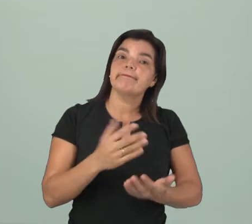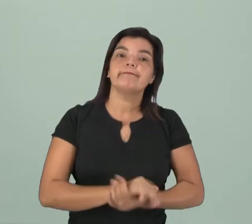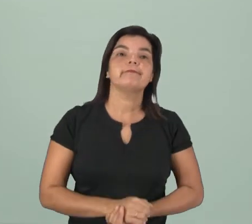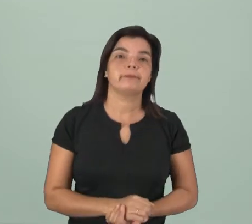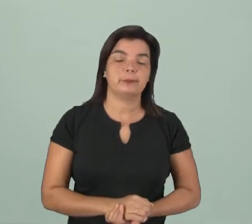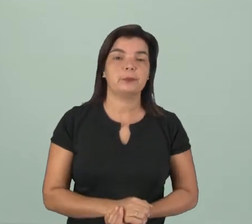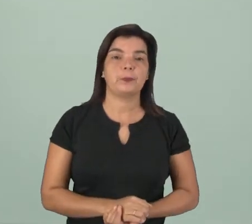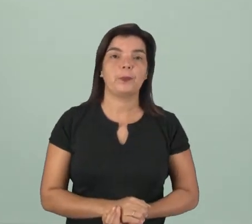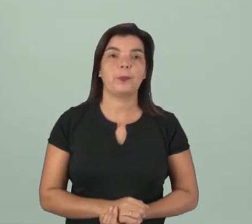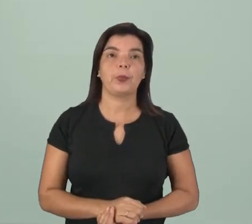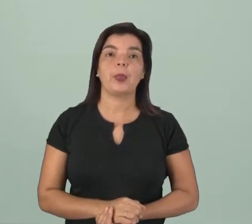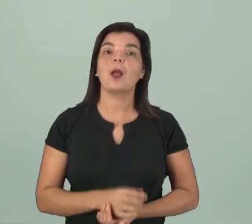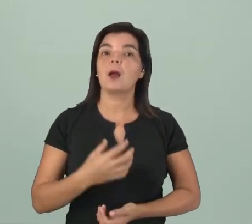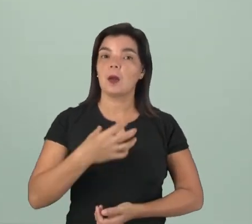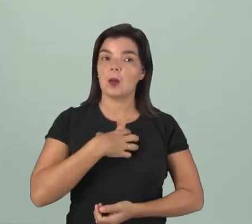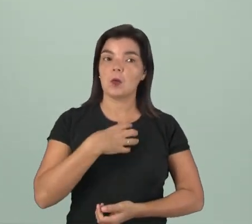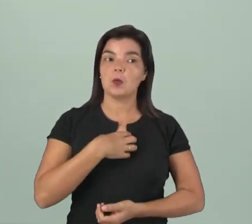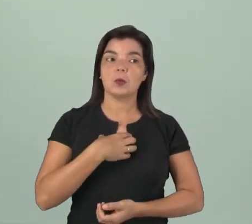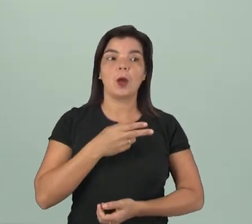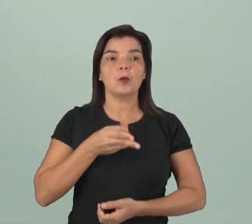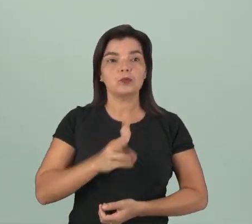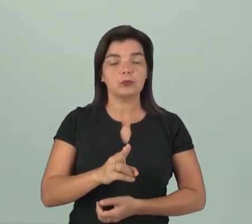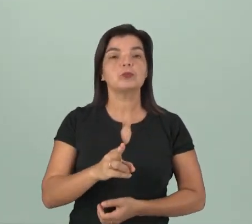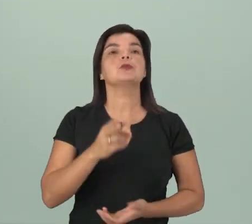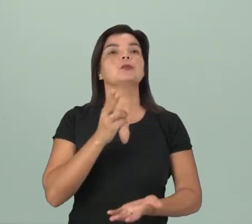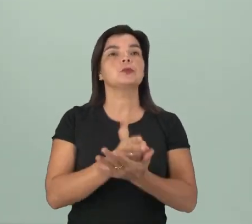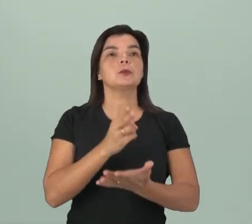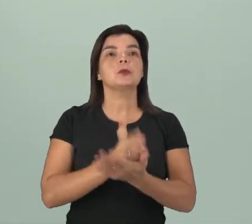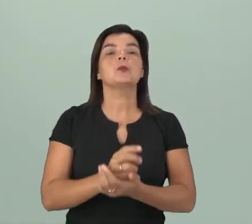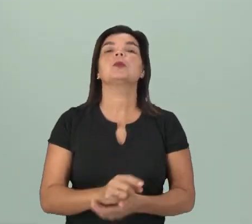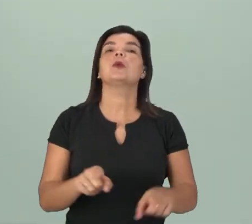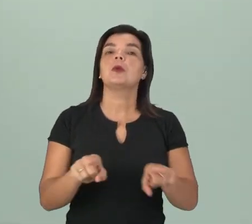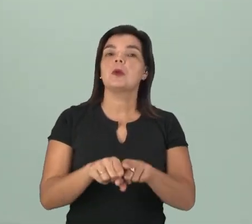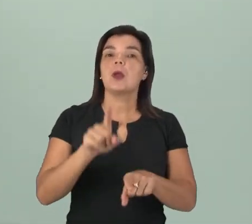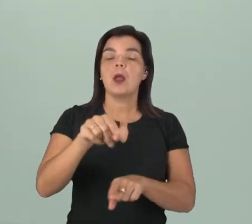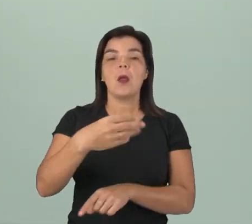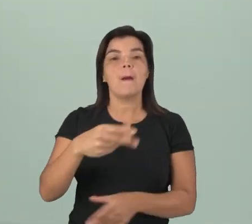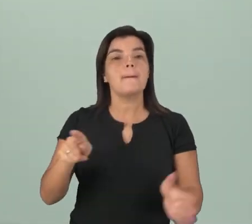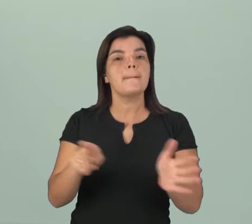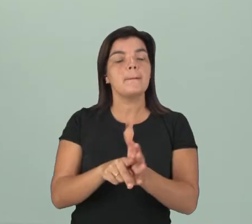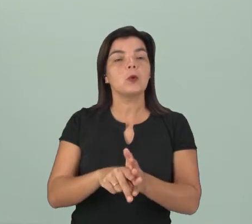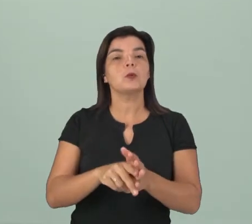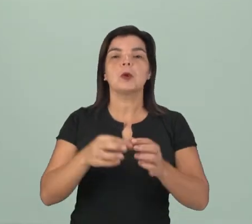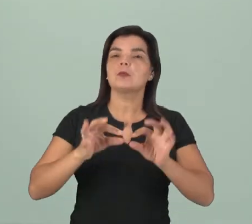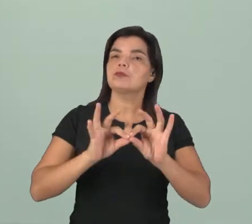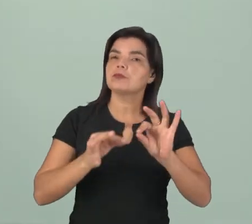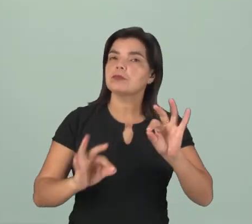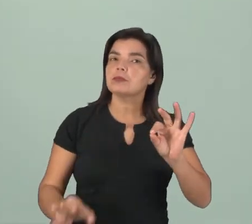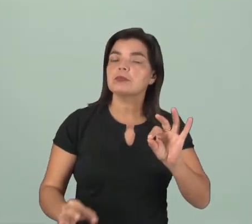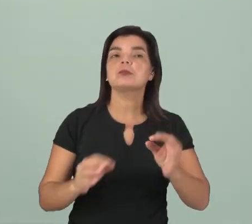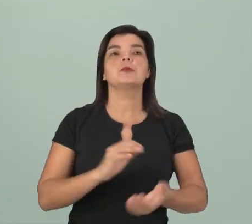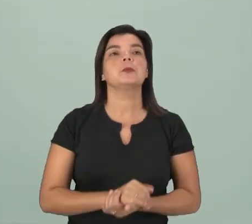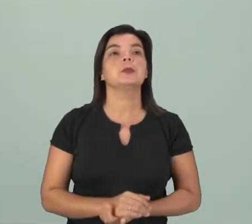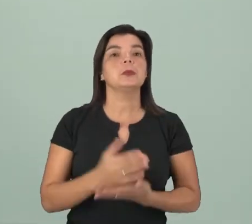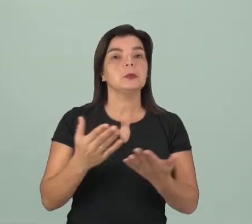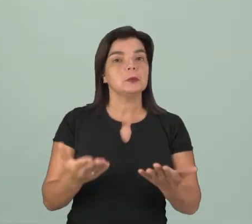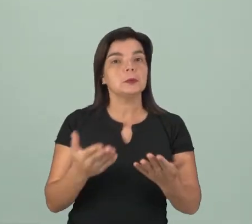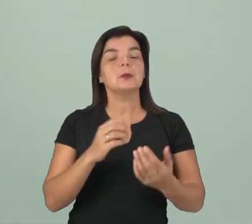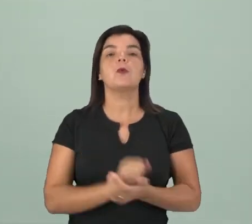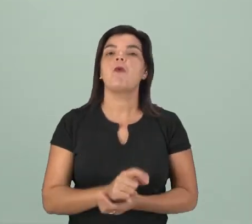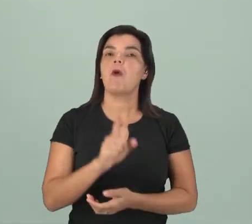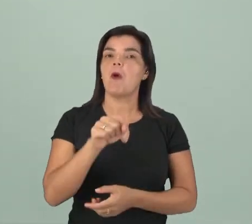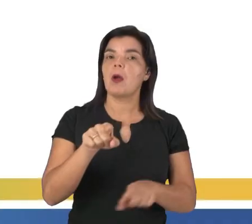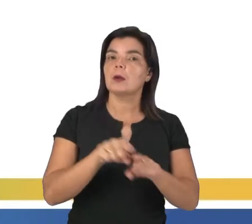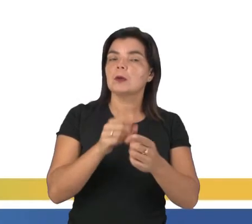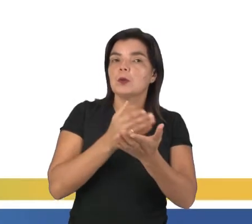galerinha? Aquela ação que ela está em continuidade, uma ação que ela se prolonga, né? Então, é